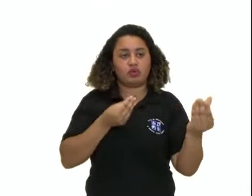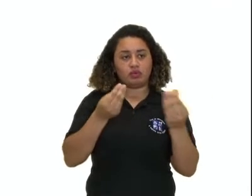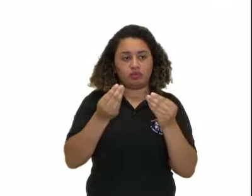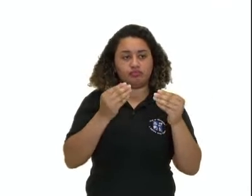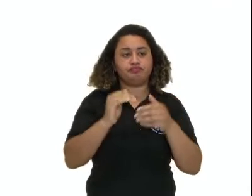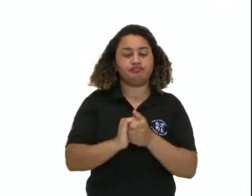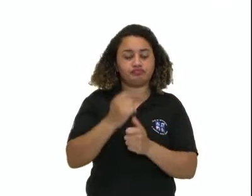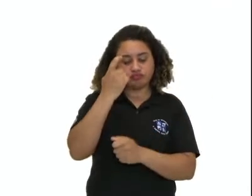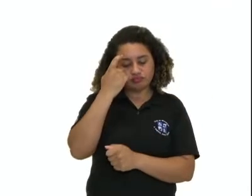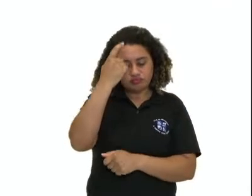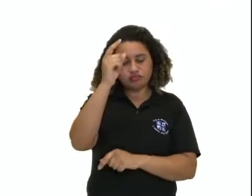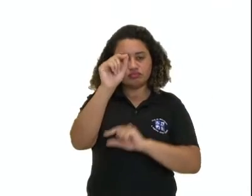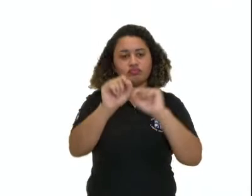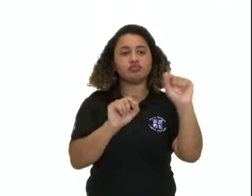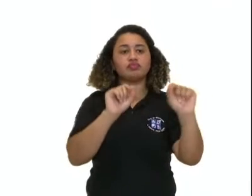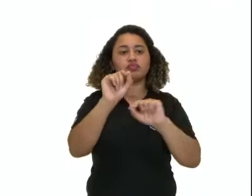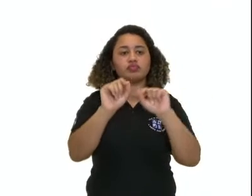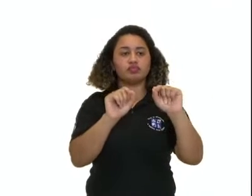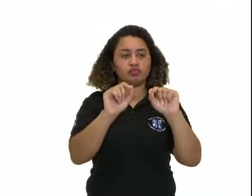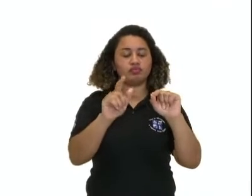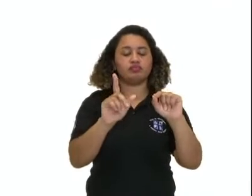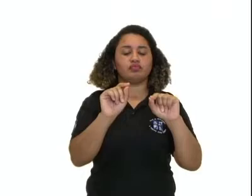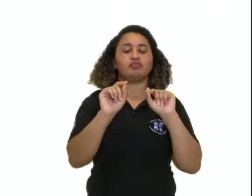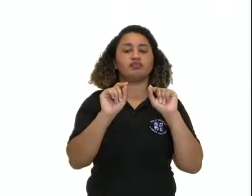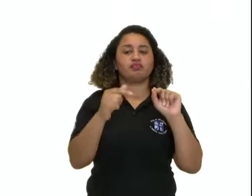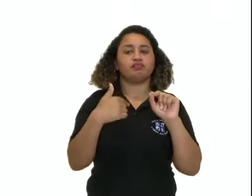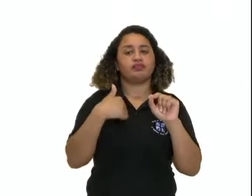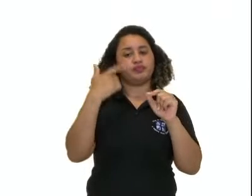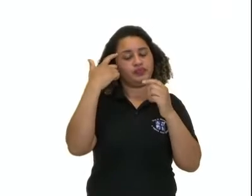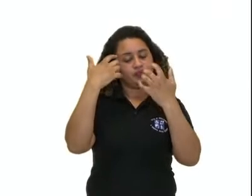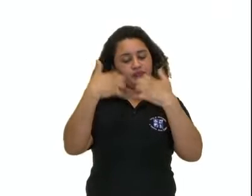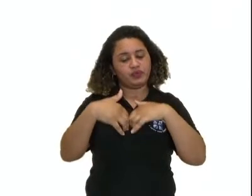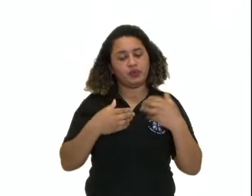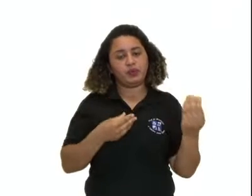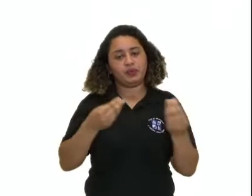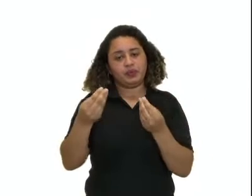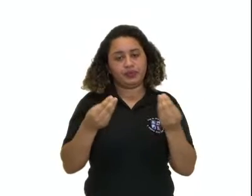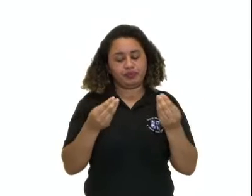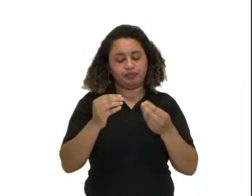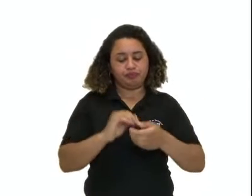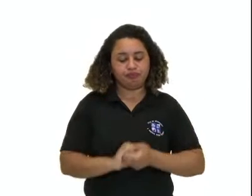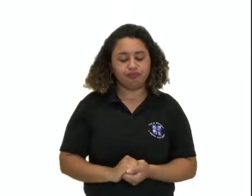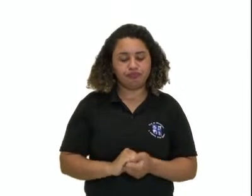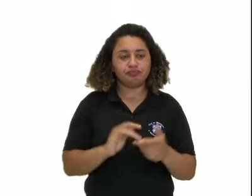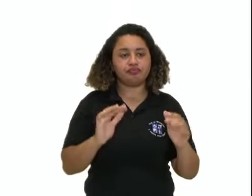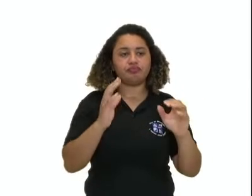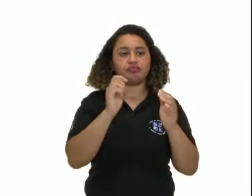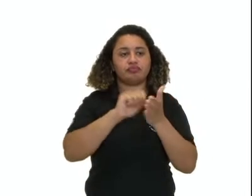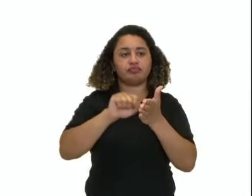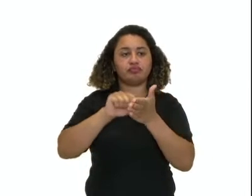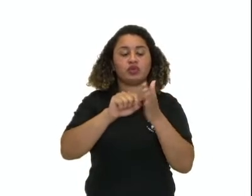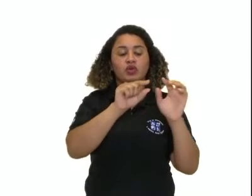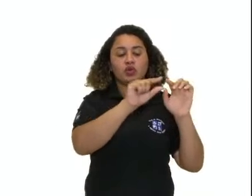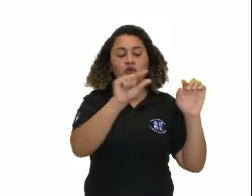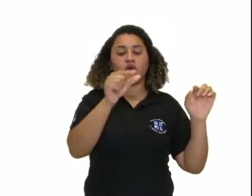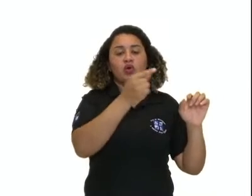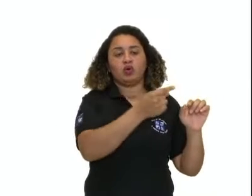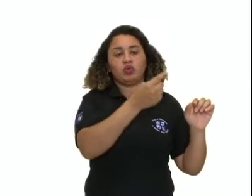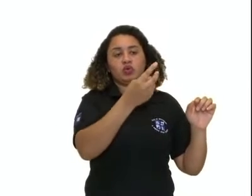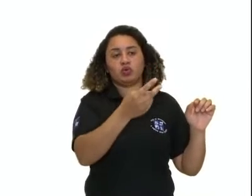de Gauss, de uma maneira geral, é pensada dessa maneira aqui em PA. Eu escrevo todos os números naturais,